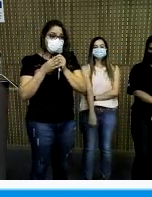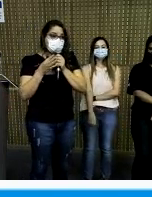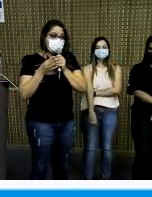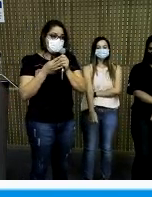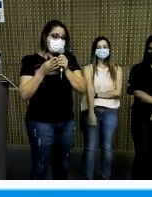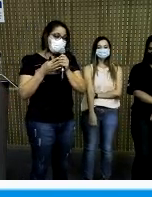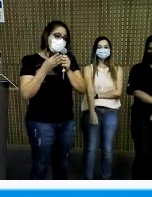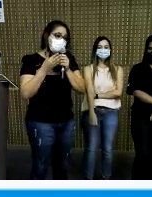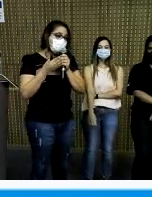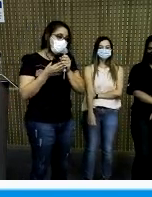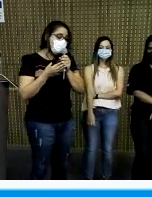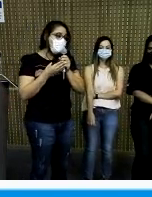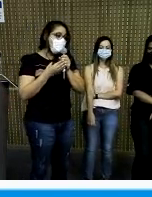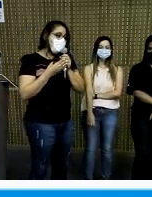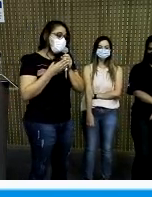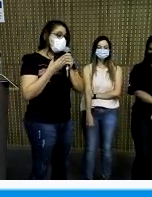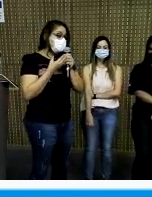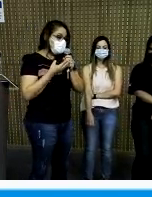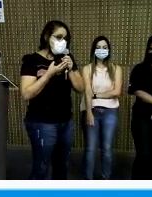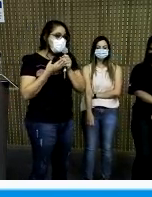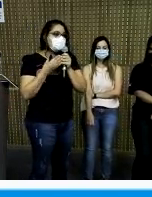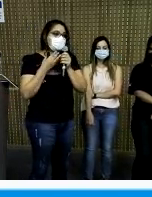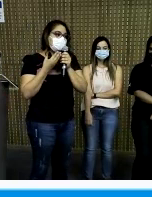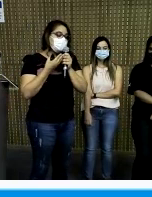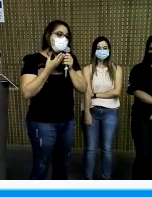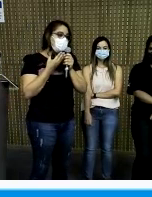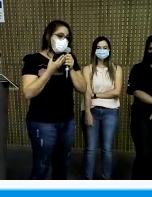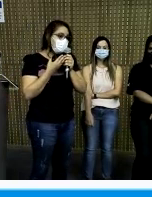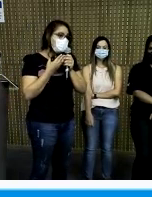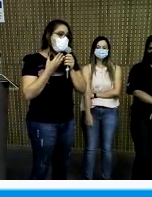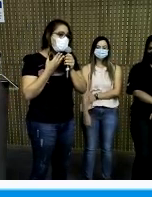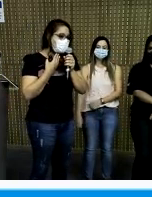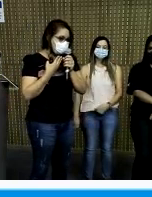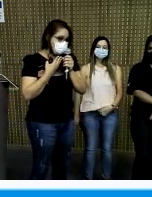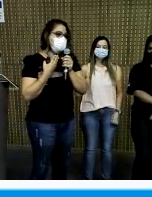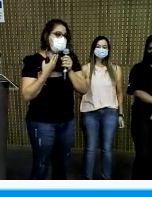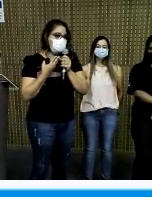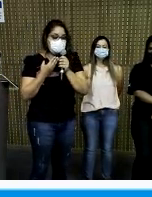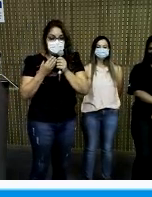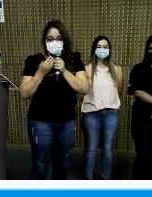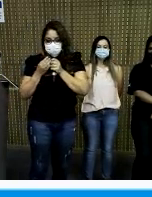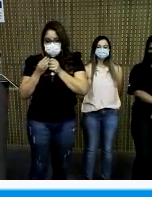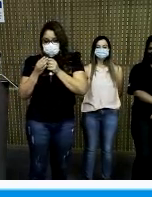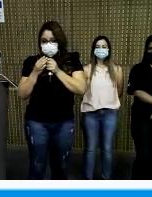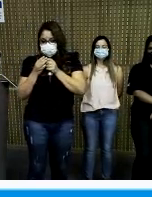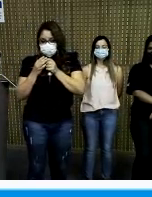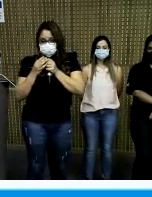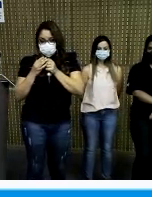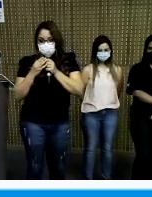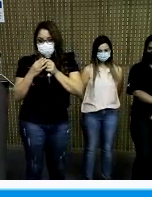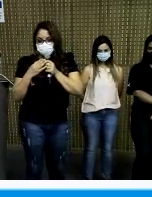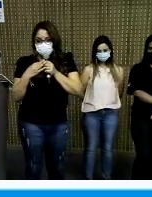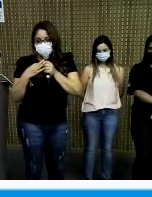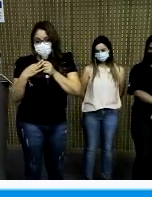férias, foi um mês que a gente não conseguiu planejar e se organizar melhor para a coleta, né, dos